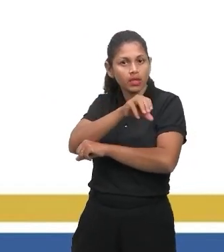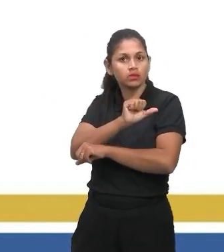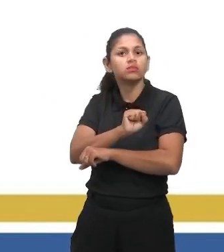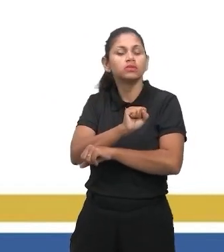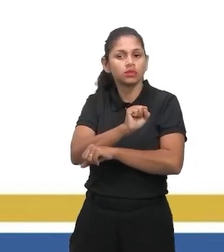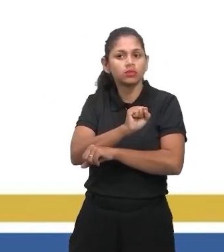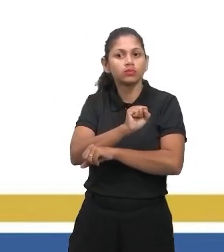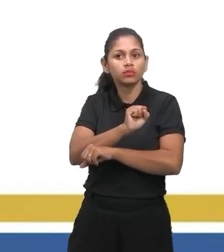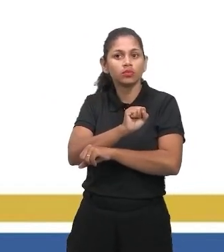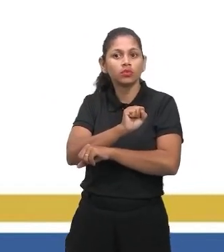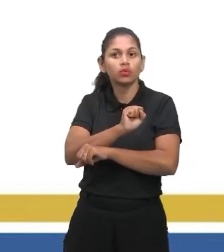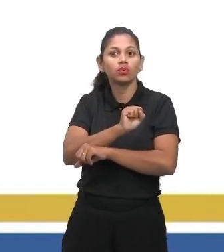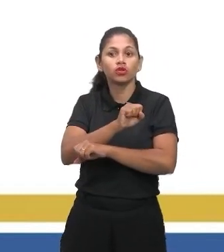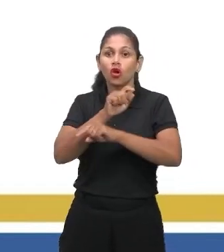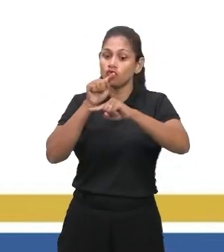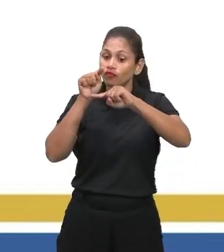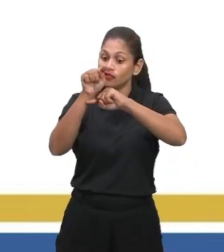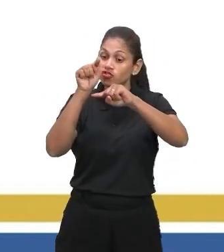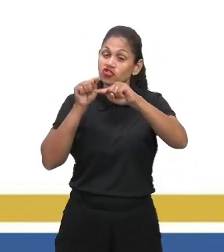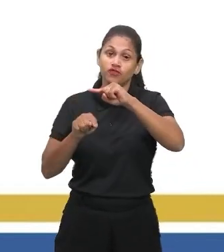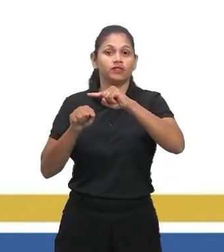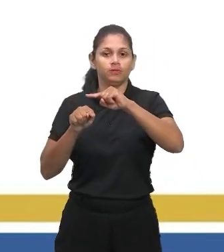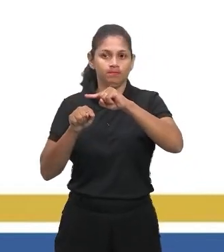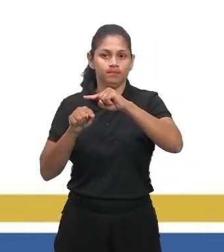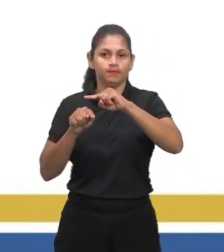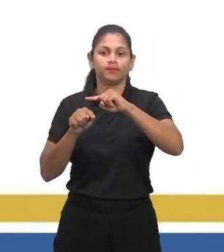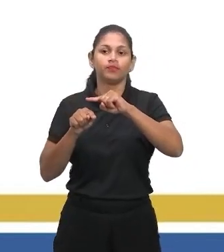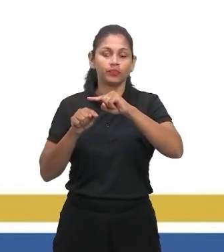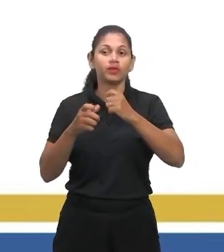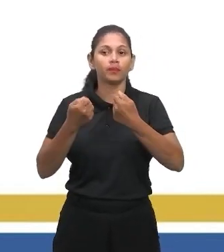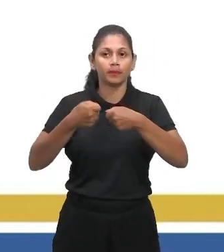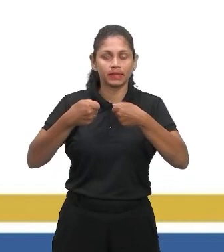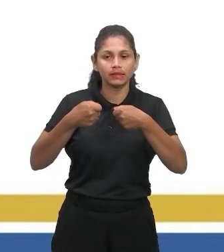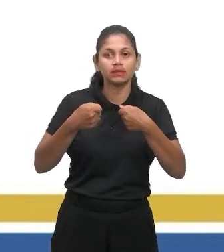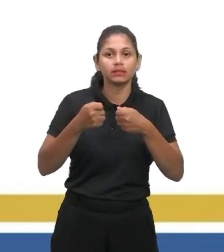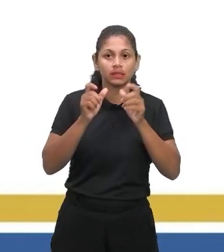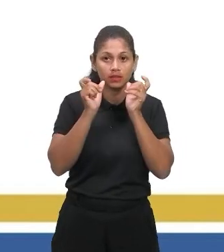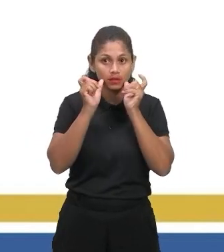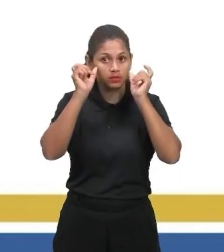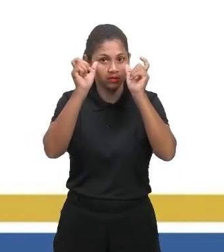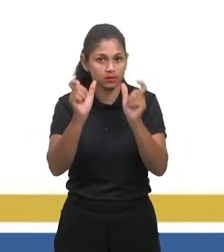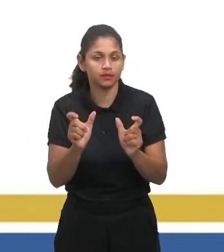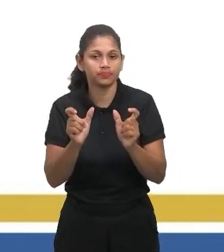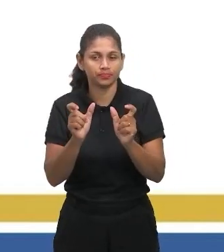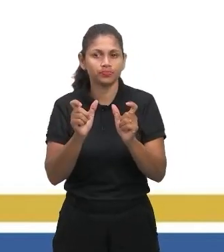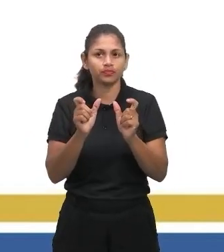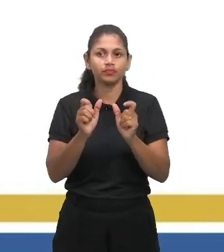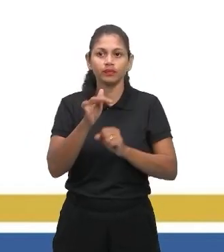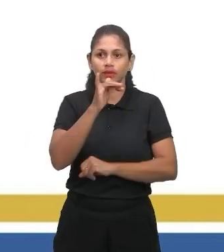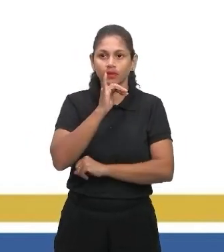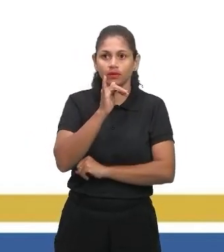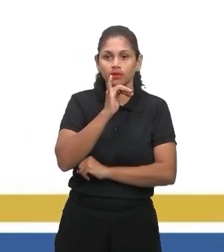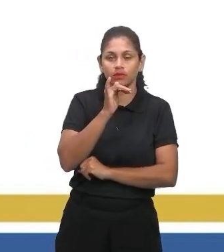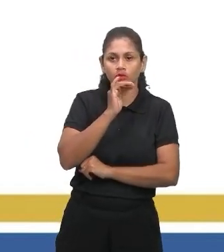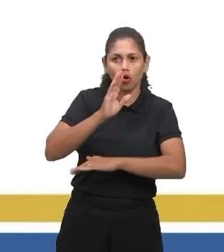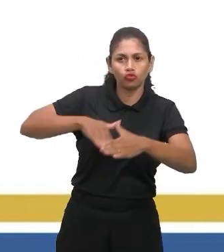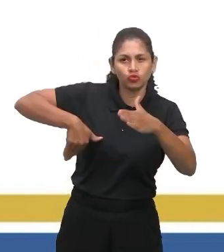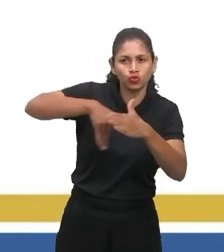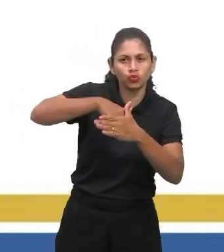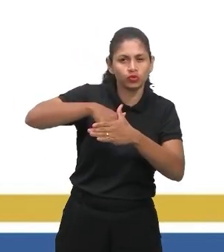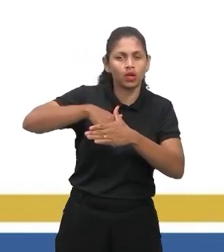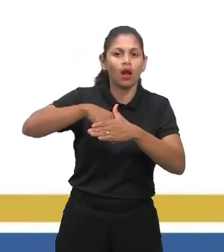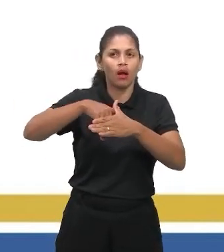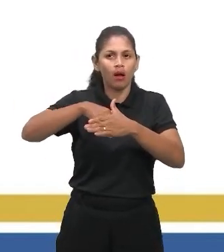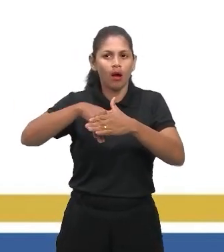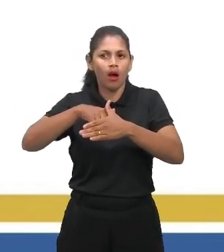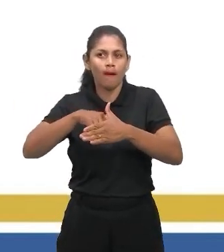um jogador consegue fazer o lançamento da mesma a uma velocidade de 18 km por hora. O técnico gostaria de saber qual a velocidade